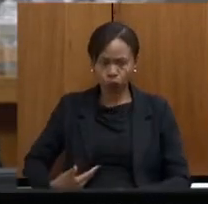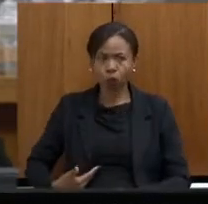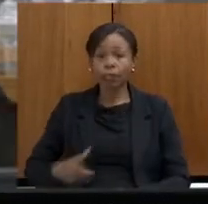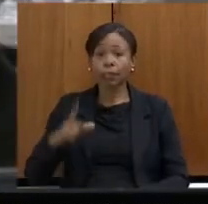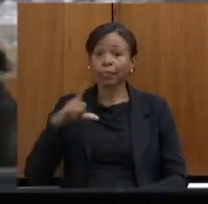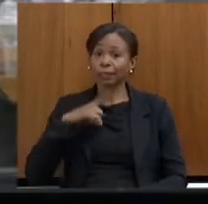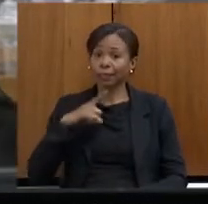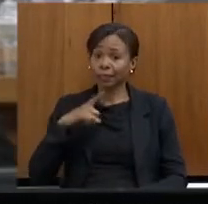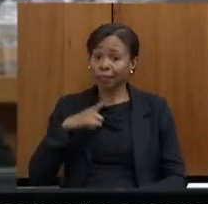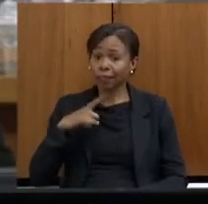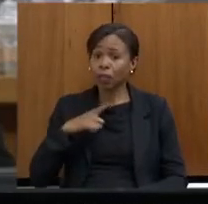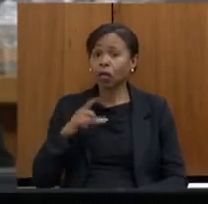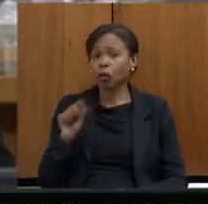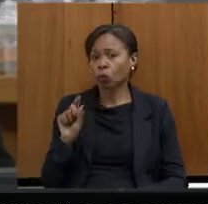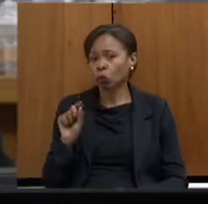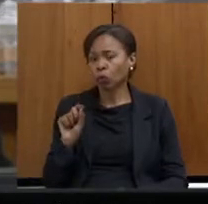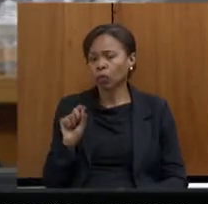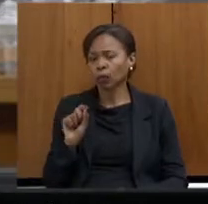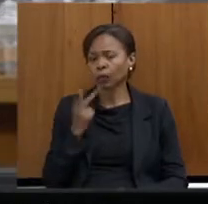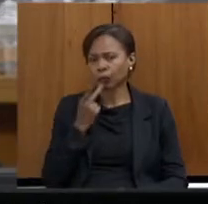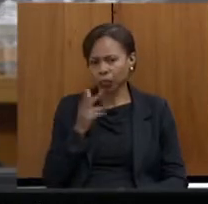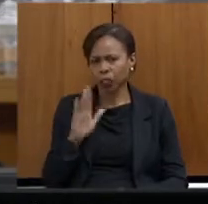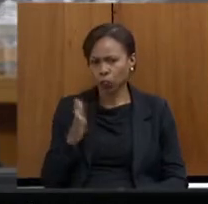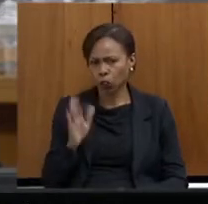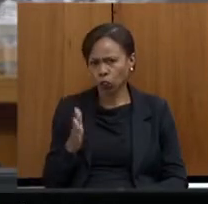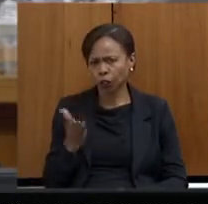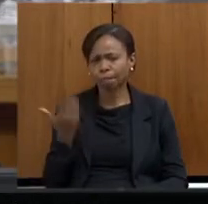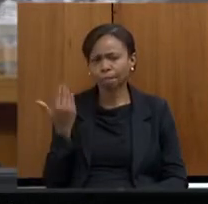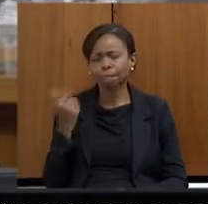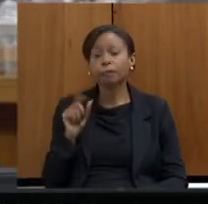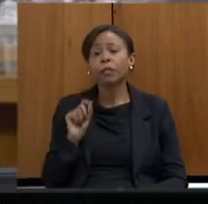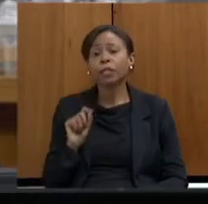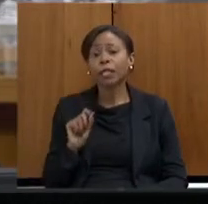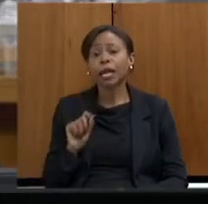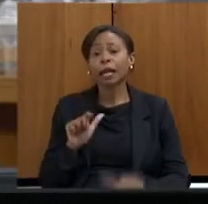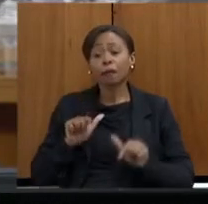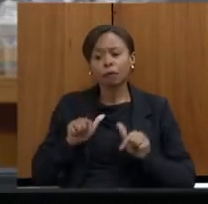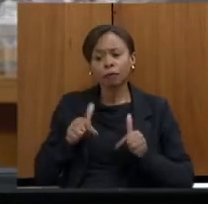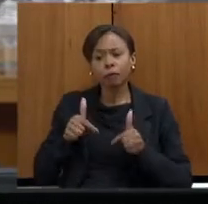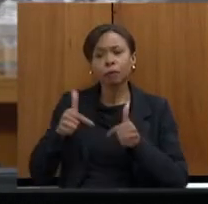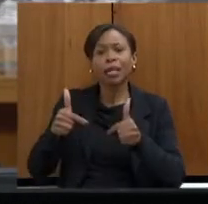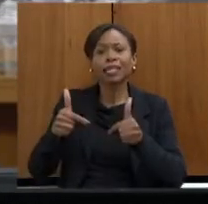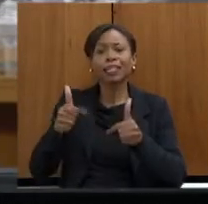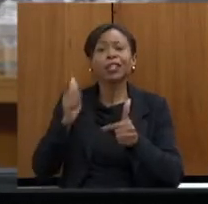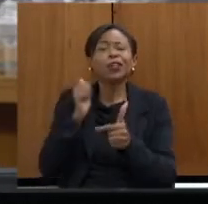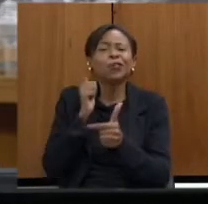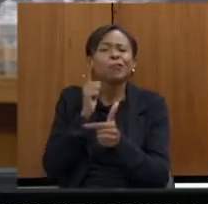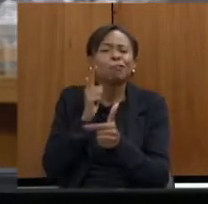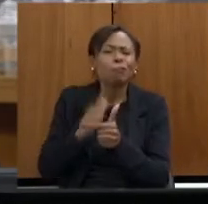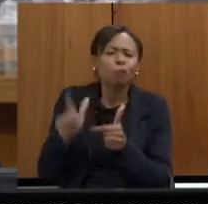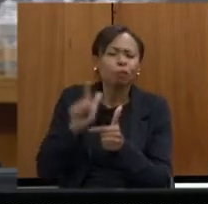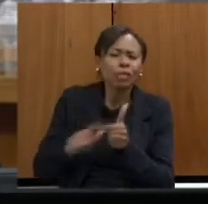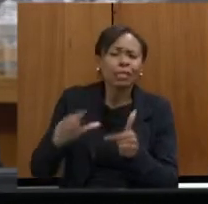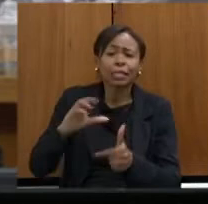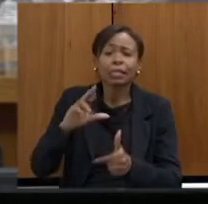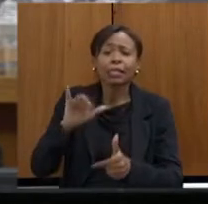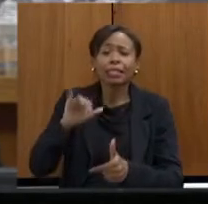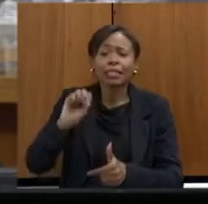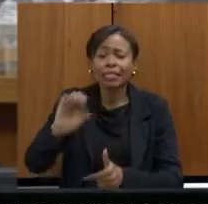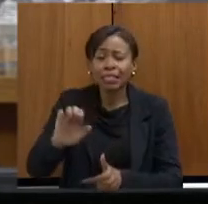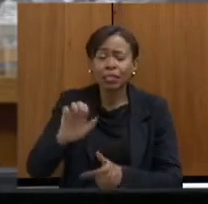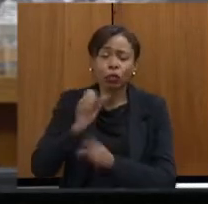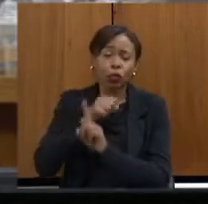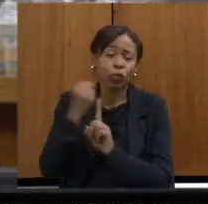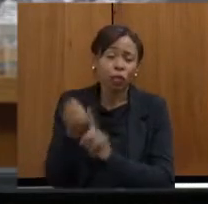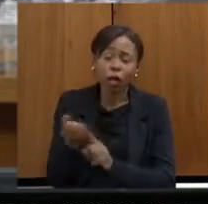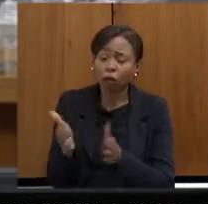uma questão que eu falei aqui, que acho que a questão do enfrentamento da grande crise social, do enfrentamento à pobreza, ela